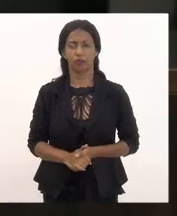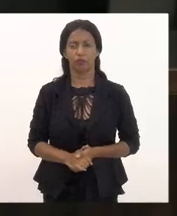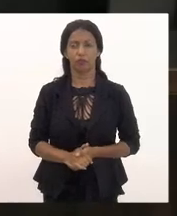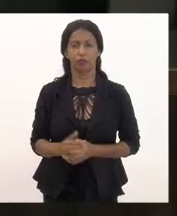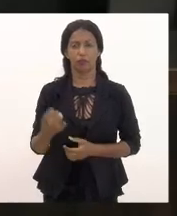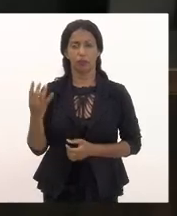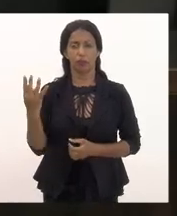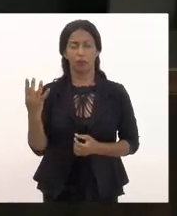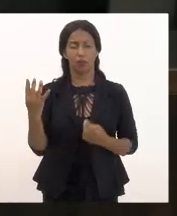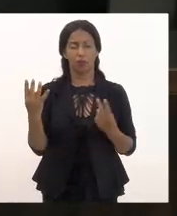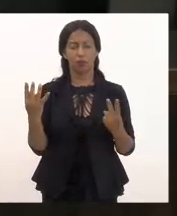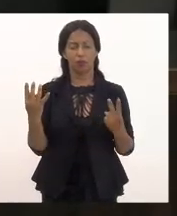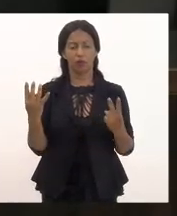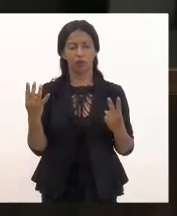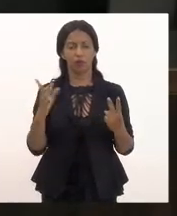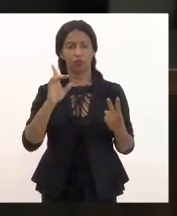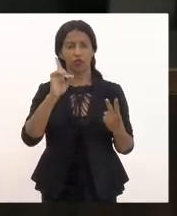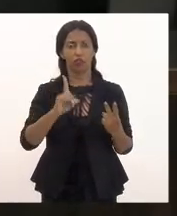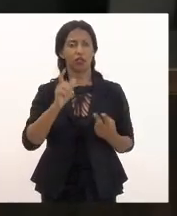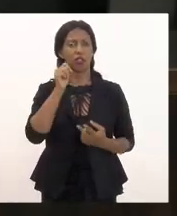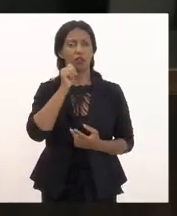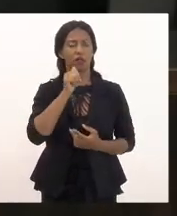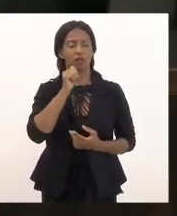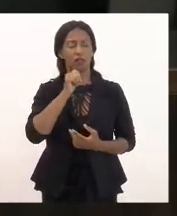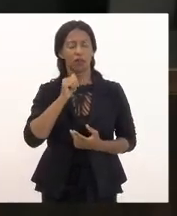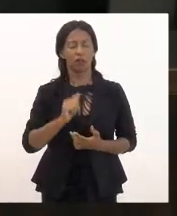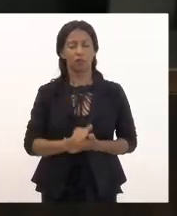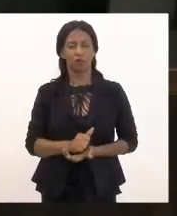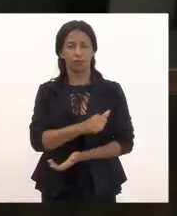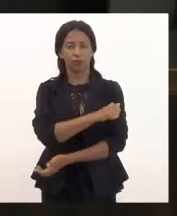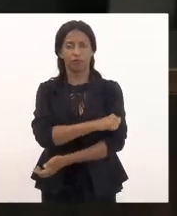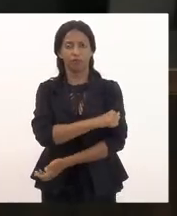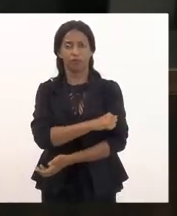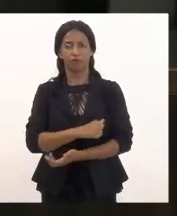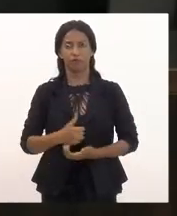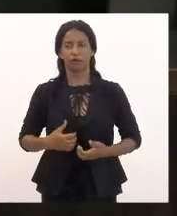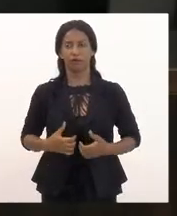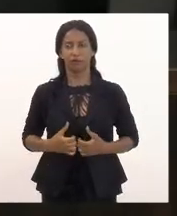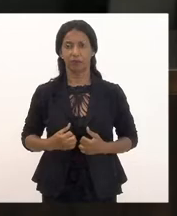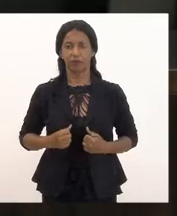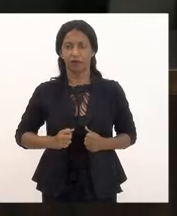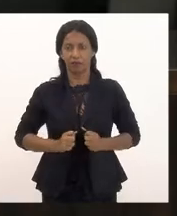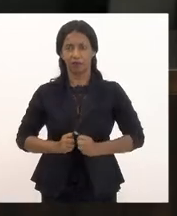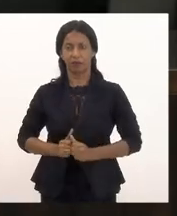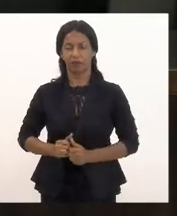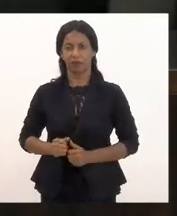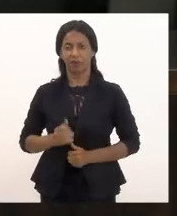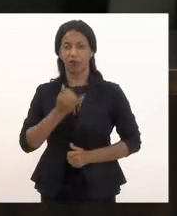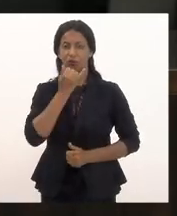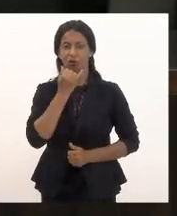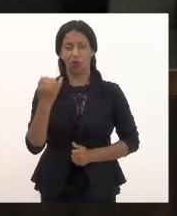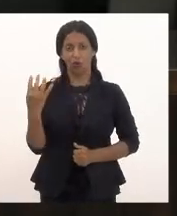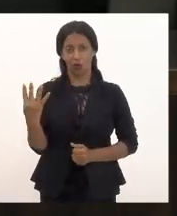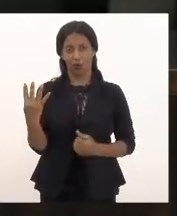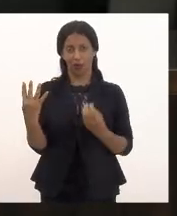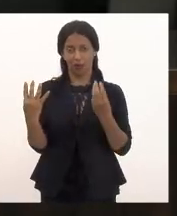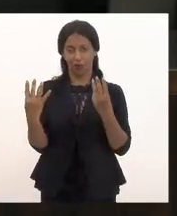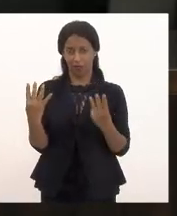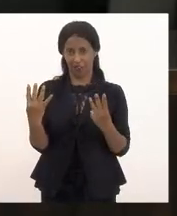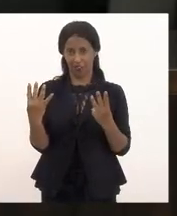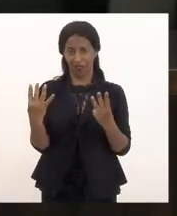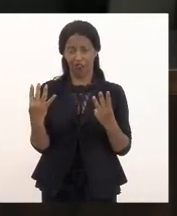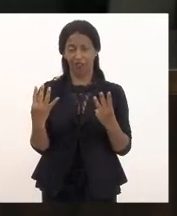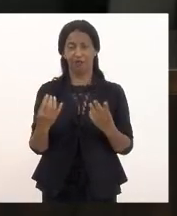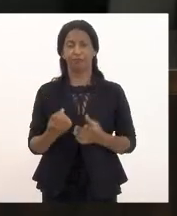4-2. Pela Comissão de Defesa do Direito da Mulher, deputada enfermeira Rejane. Presidente, 4-3. Perdão, 4-3.